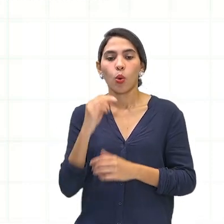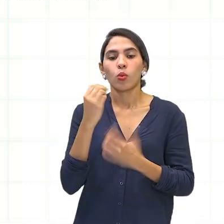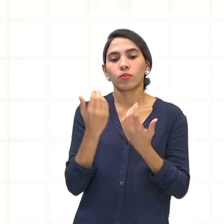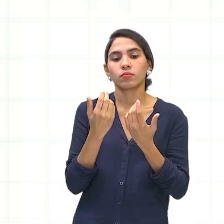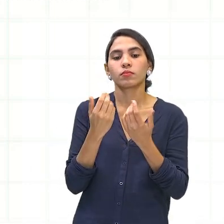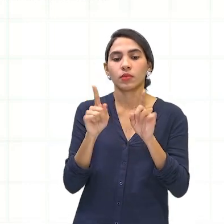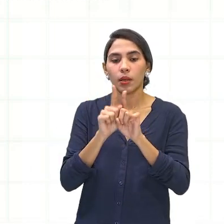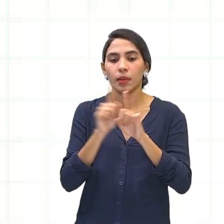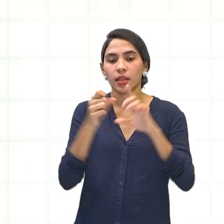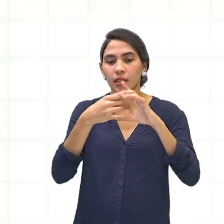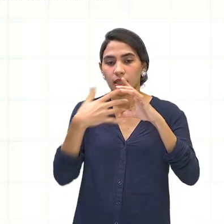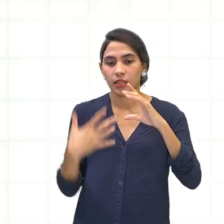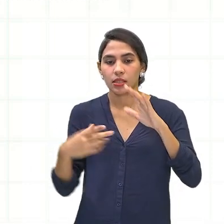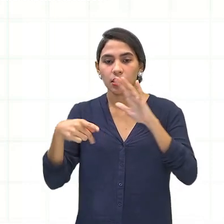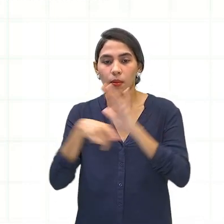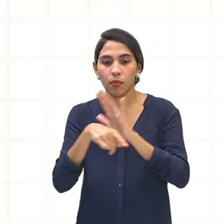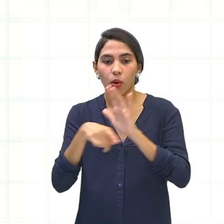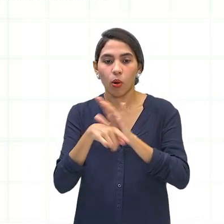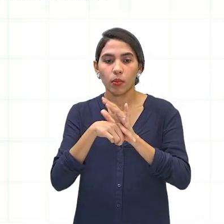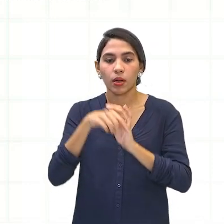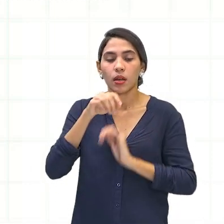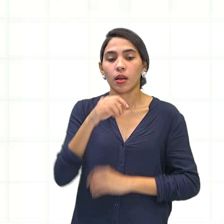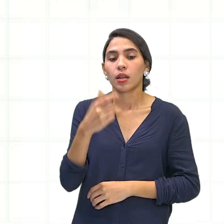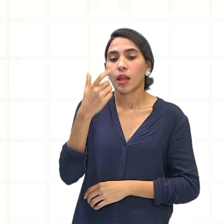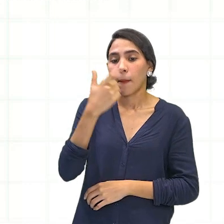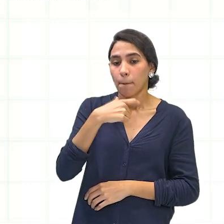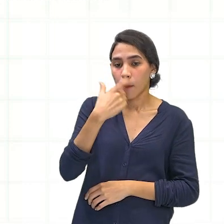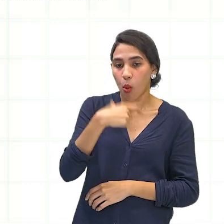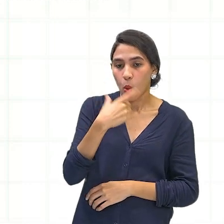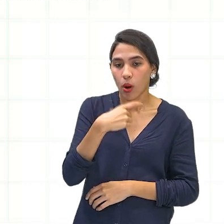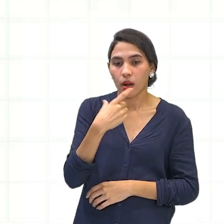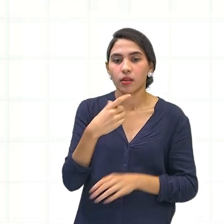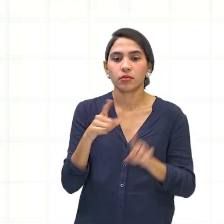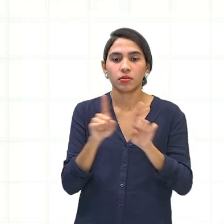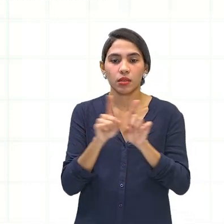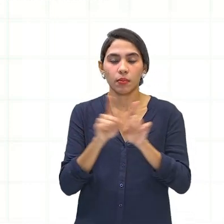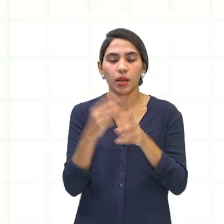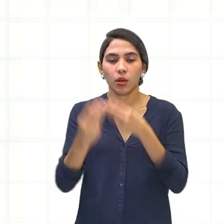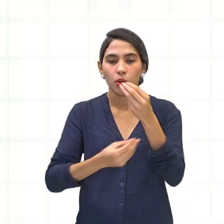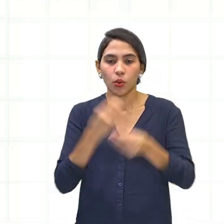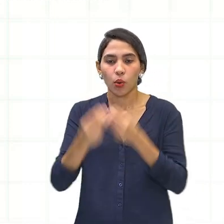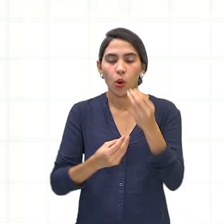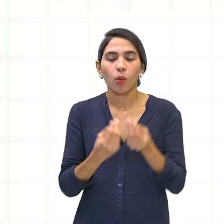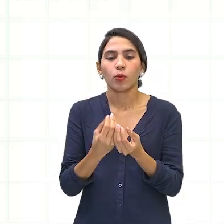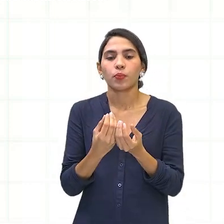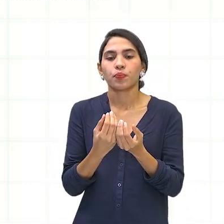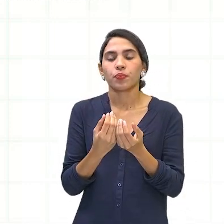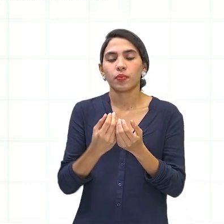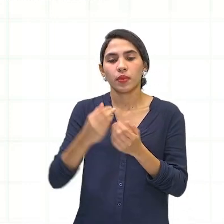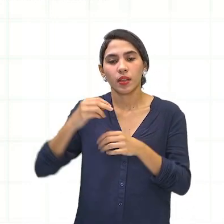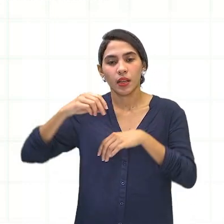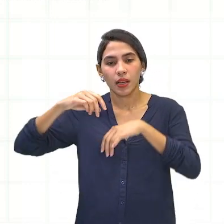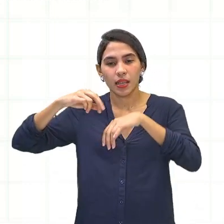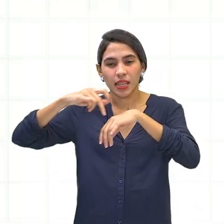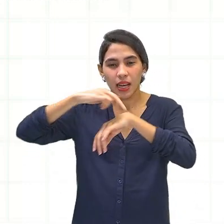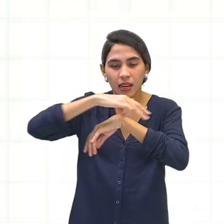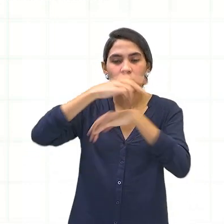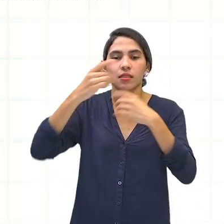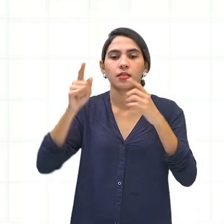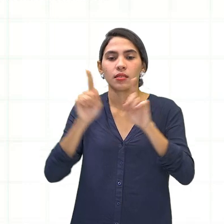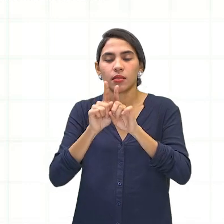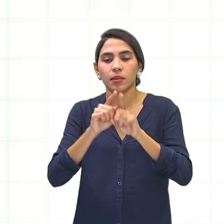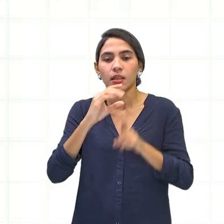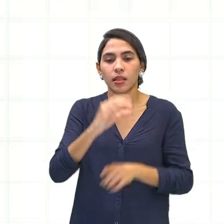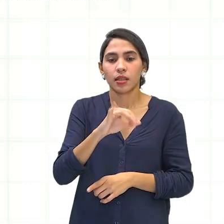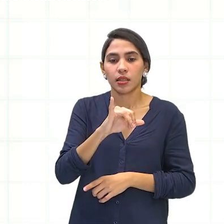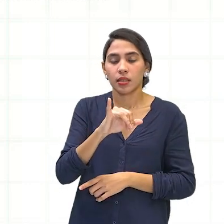vão auxiliar aí na alimentação desses crustáceos, né, como os caranguejos, né, o siri, por exemplo, que a gente